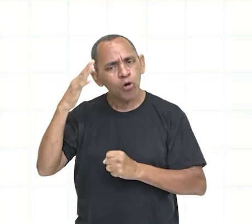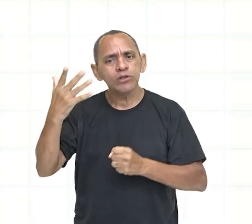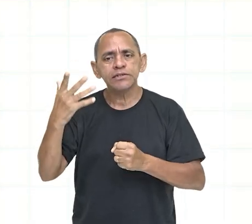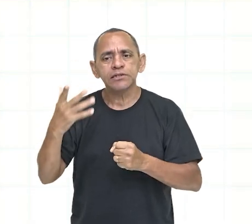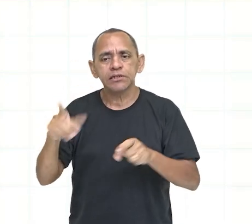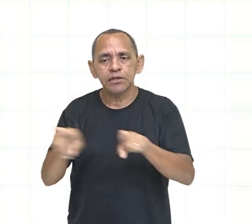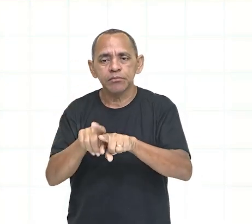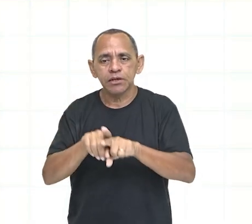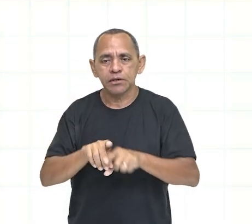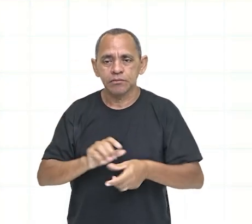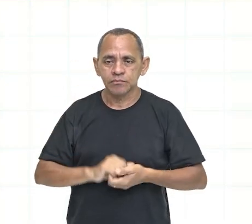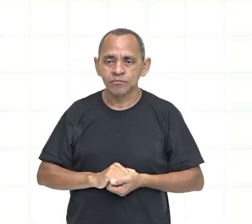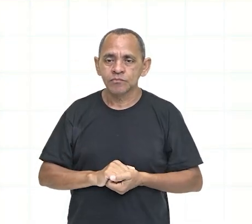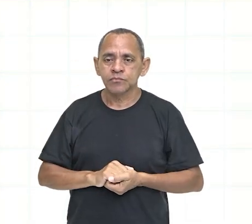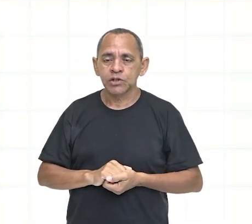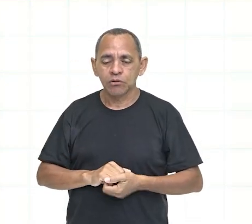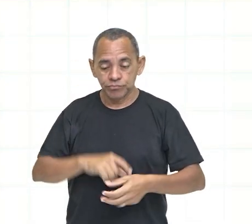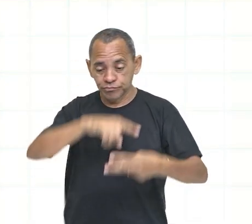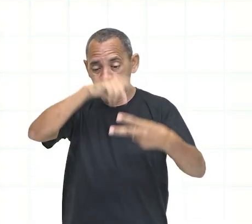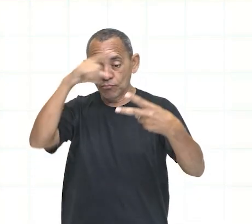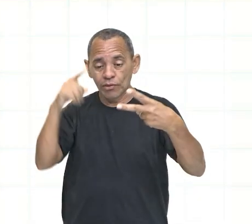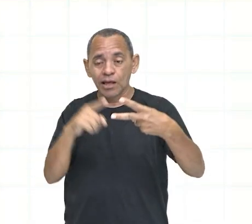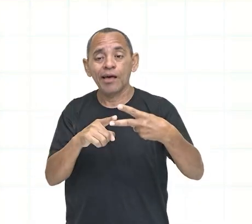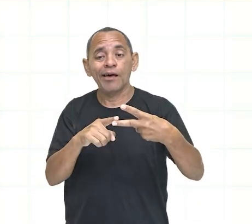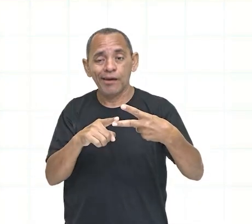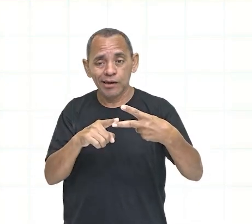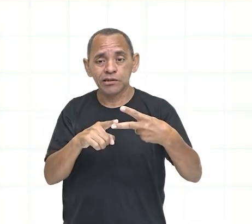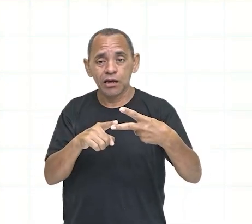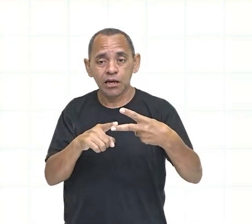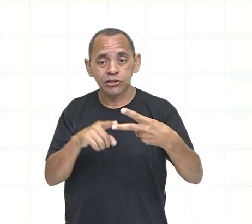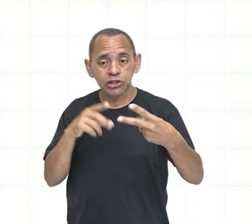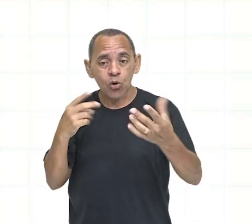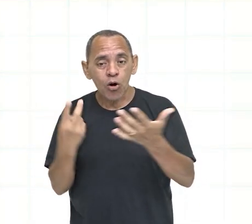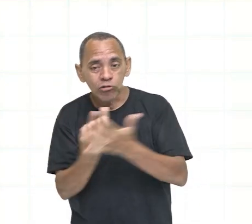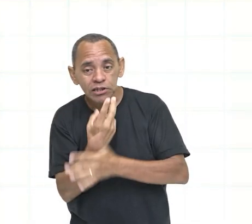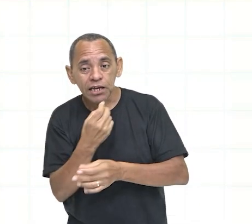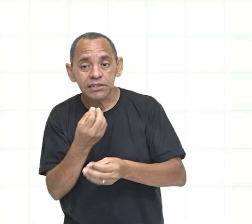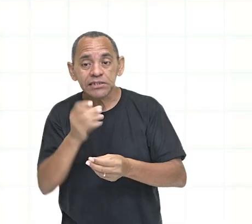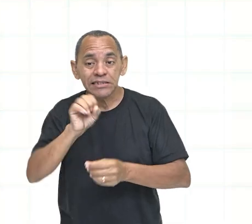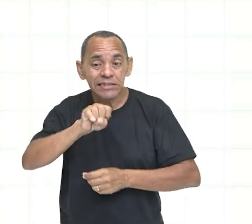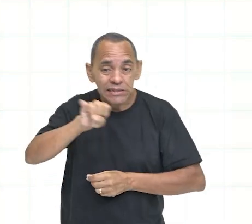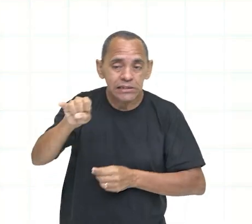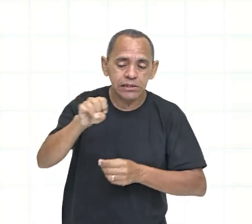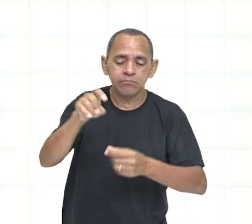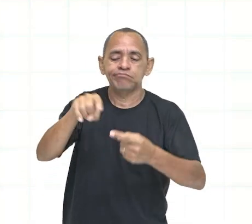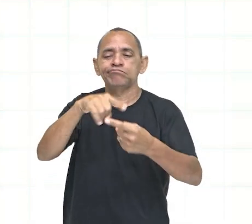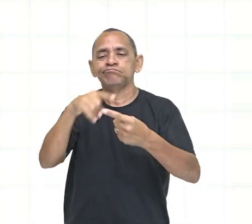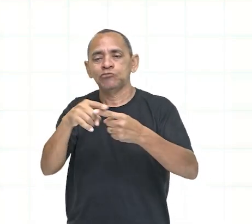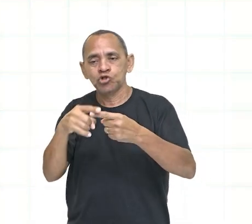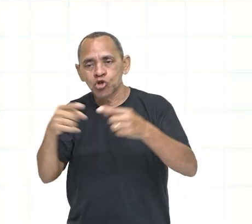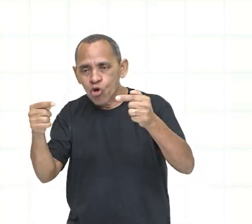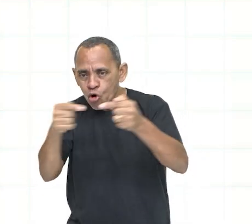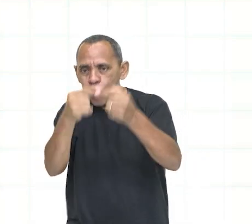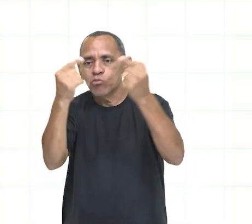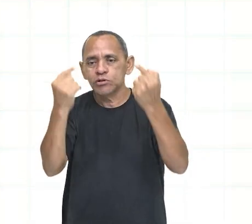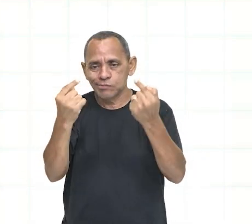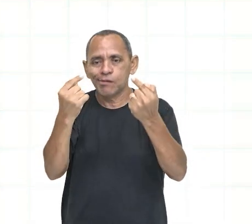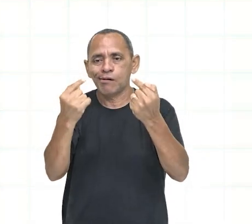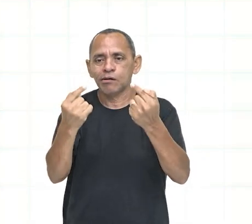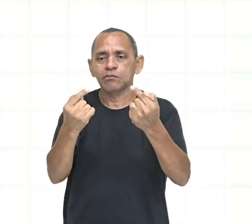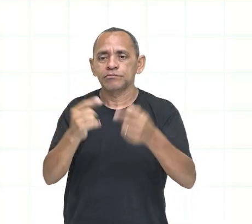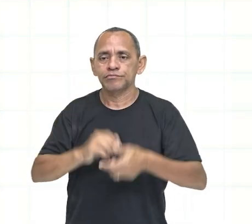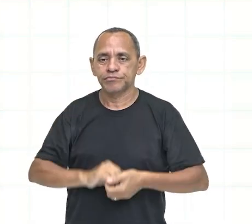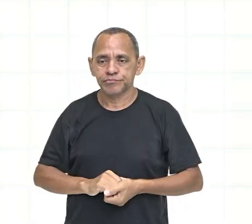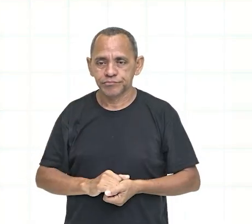essa oração só acontece se essa primeira aconteceu, que não vai, nesse contexto aqui, funcionar, tá? Porque já